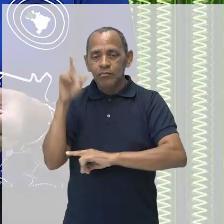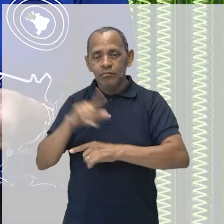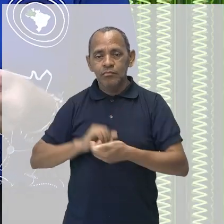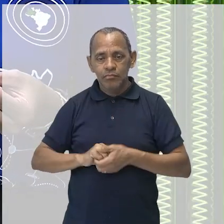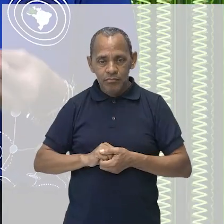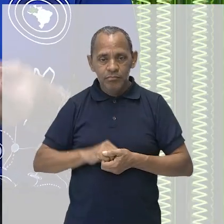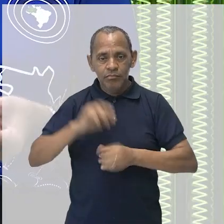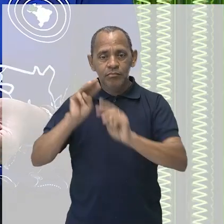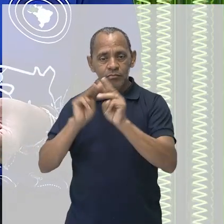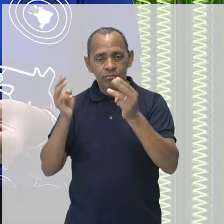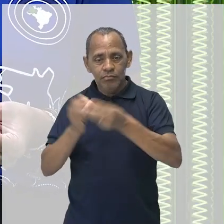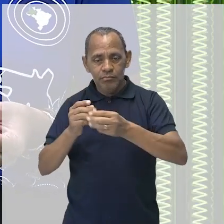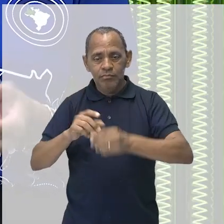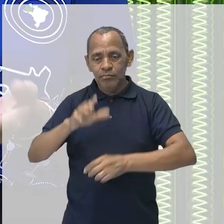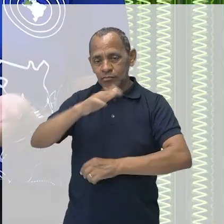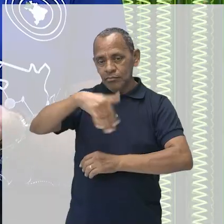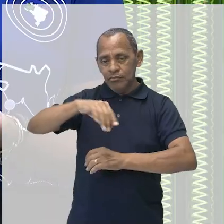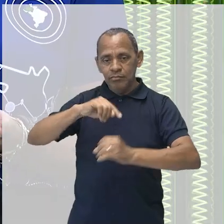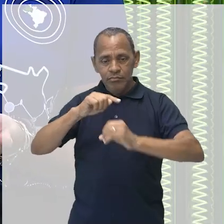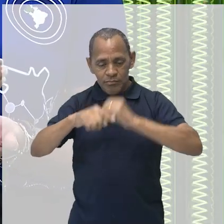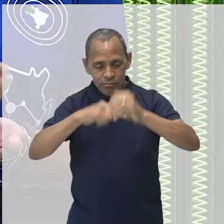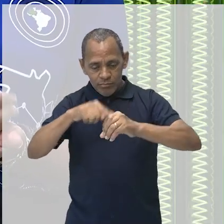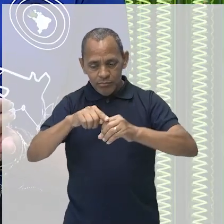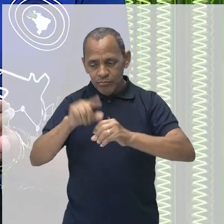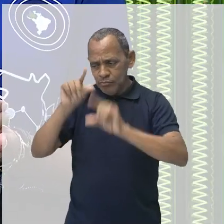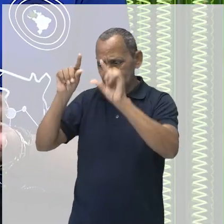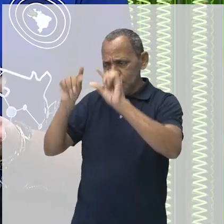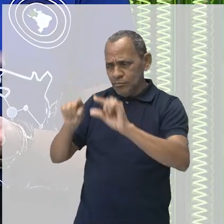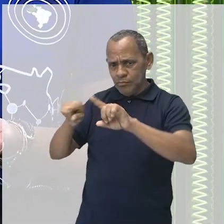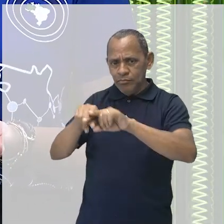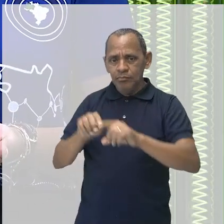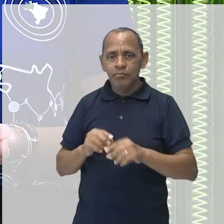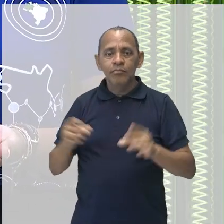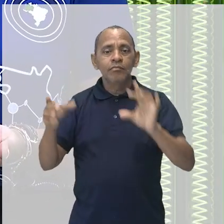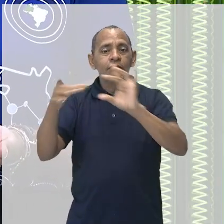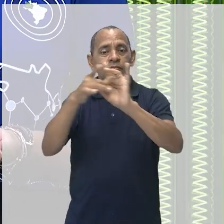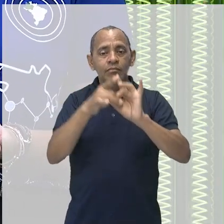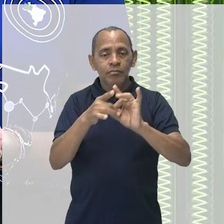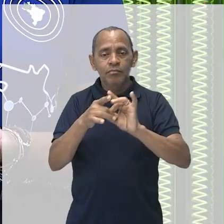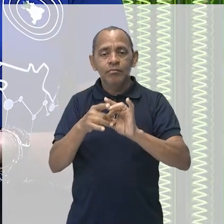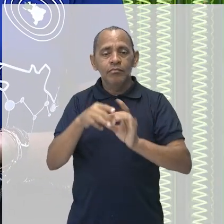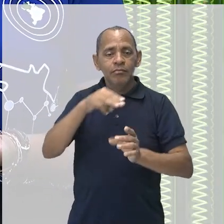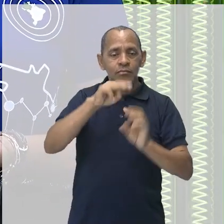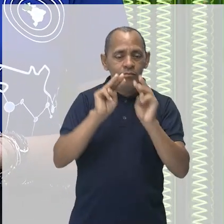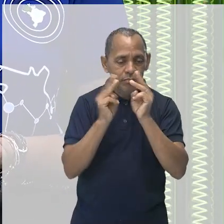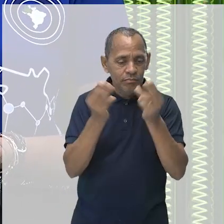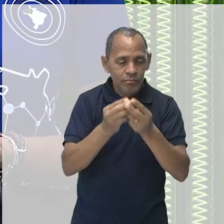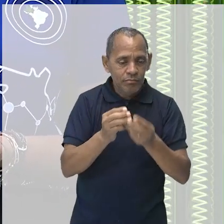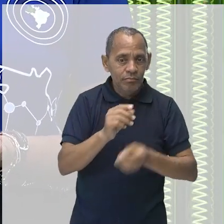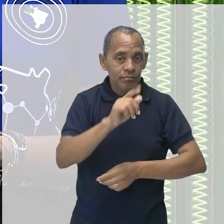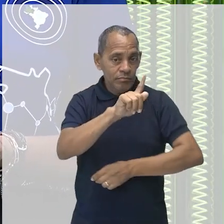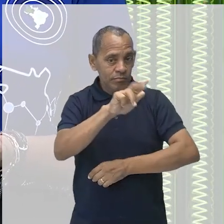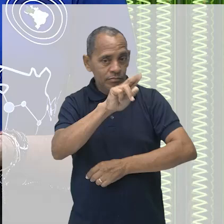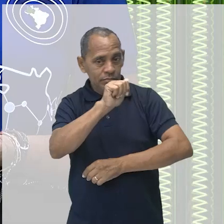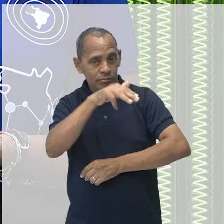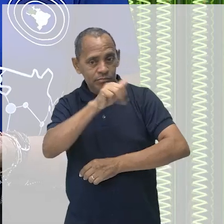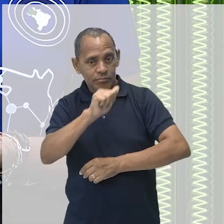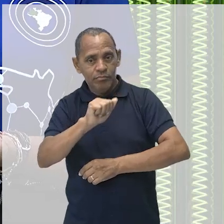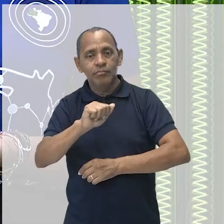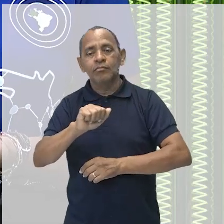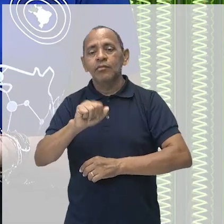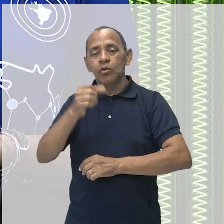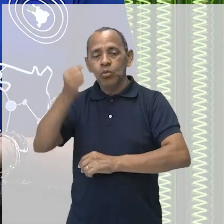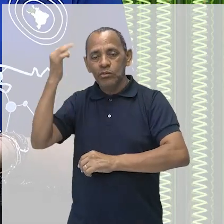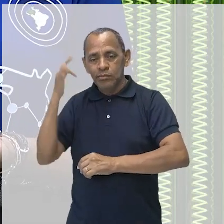atômica, que são essas escalas microscópicas, que liga a massa, que é em gramas, à contagem de partículas dessa